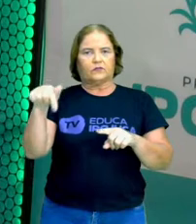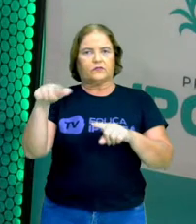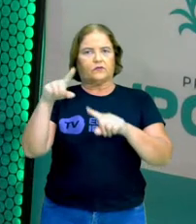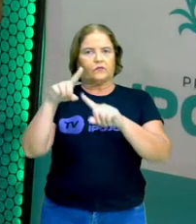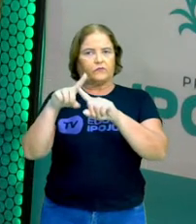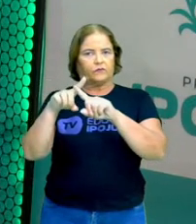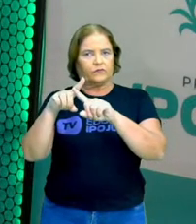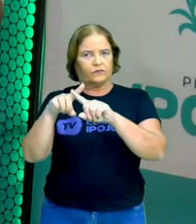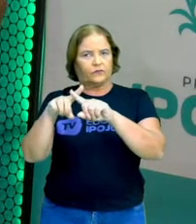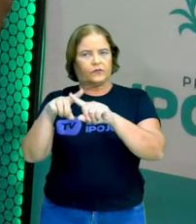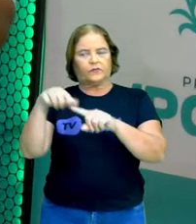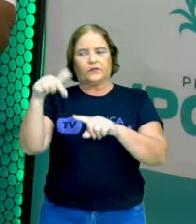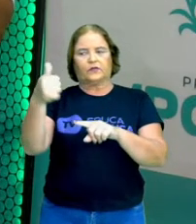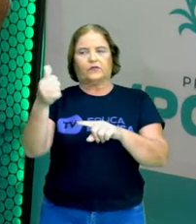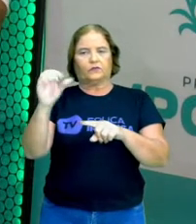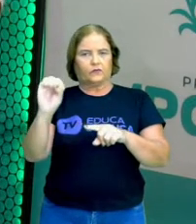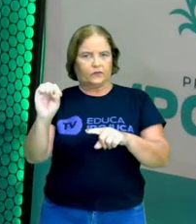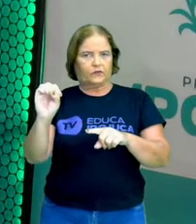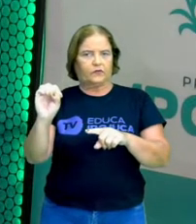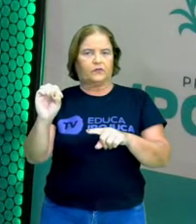10, vai ficar